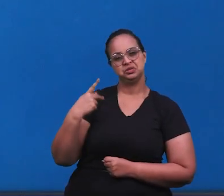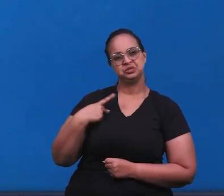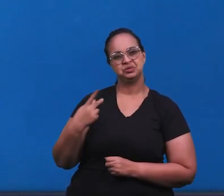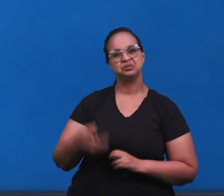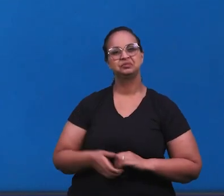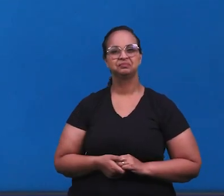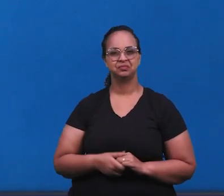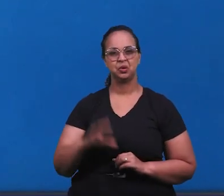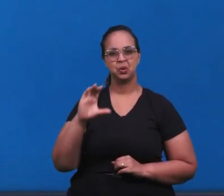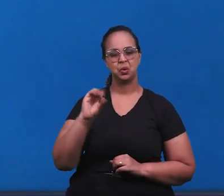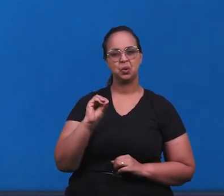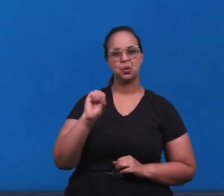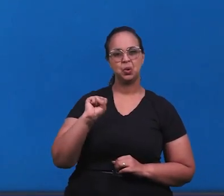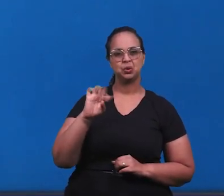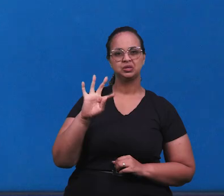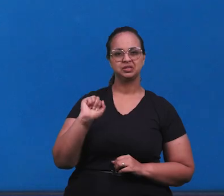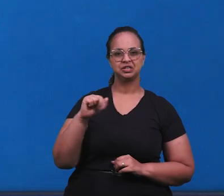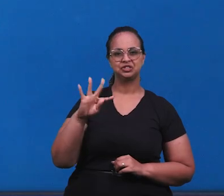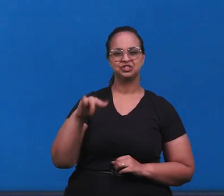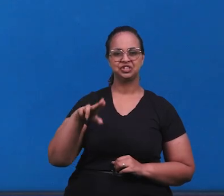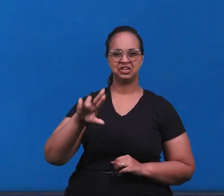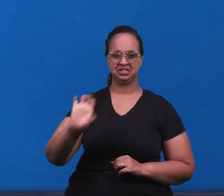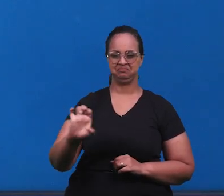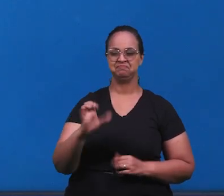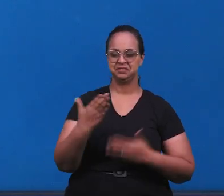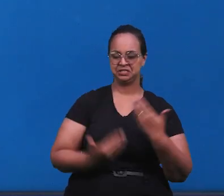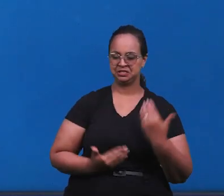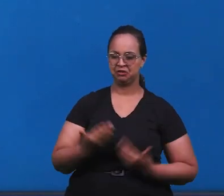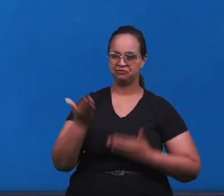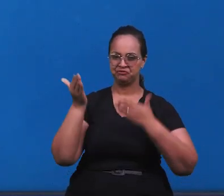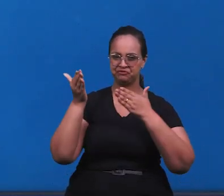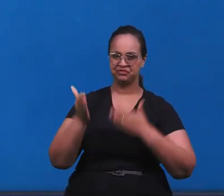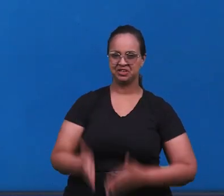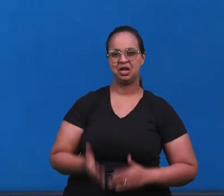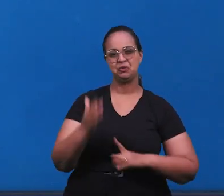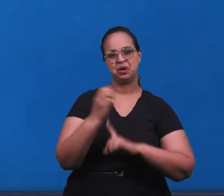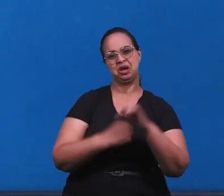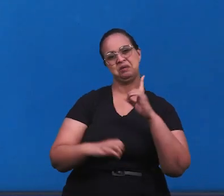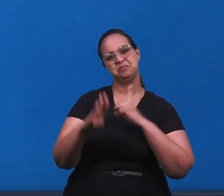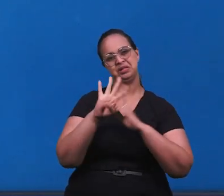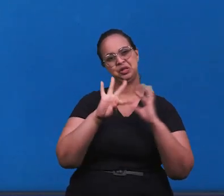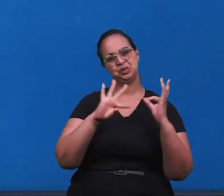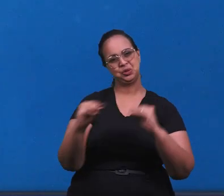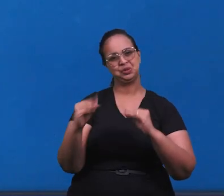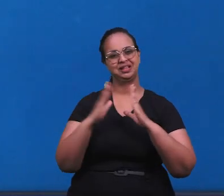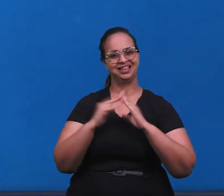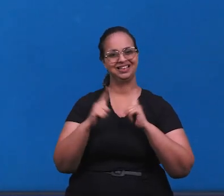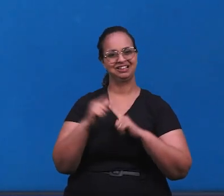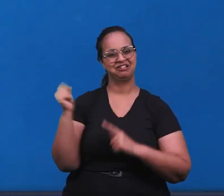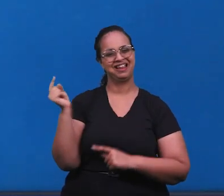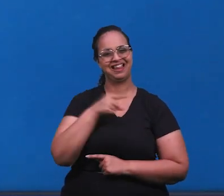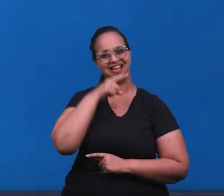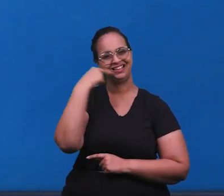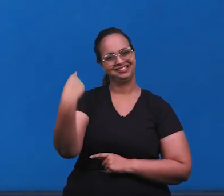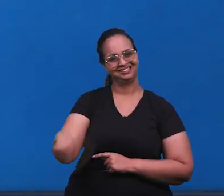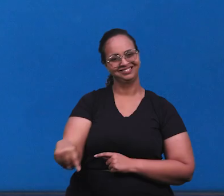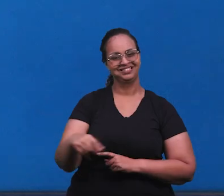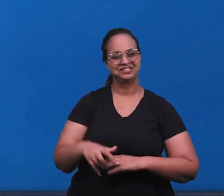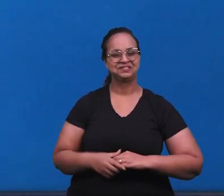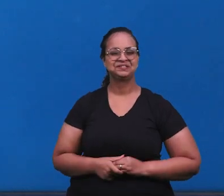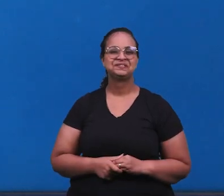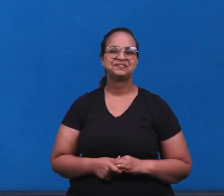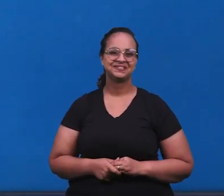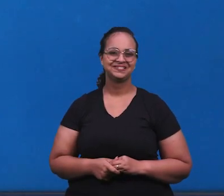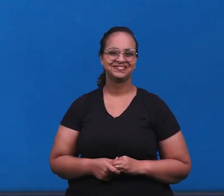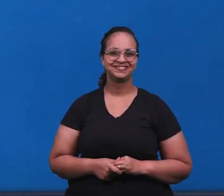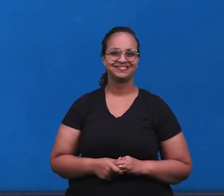Konstantin Pomogaev, que tem sido assíduo participante da Escola Bíblica Dominical com toda a sua igreja lá em Slaviansk,